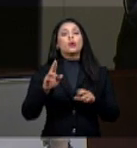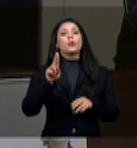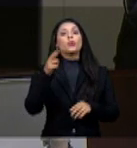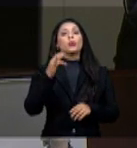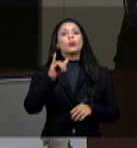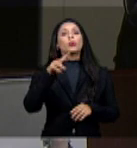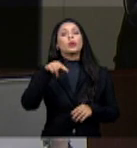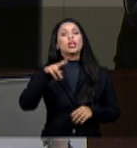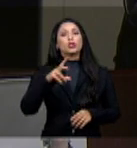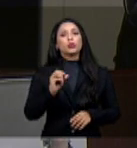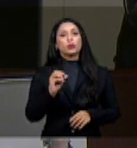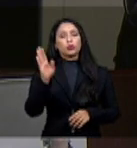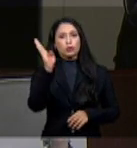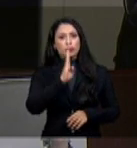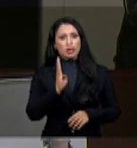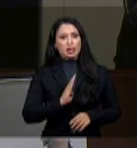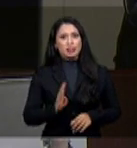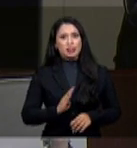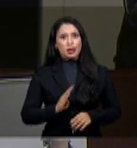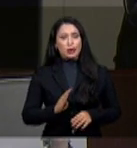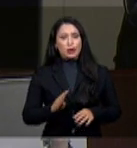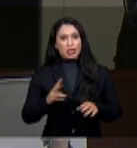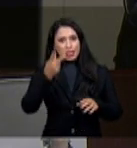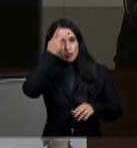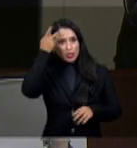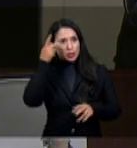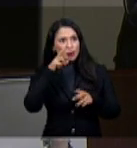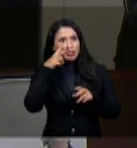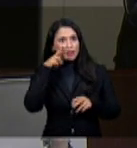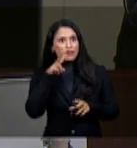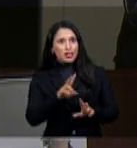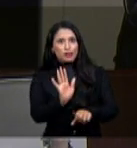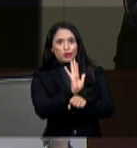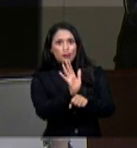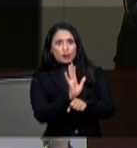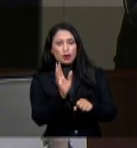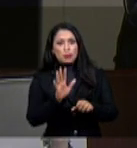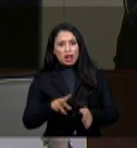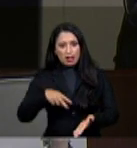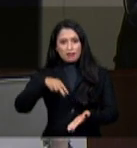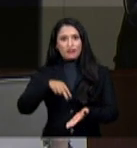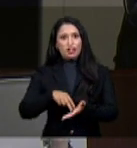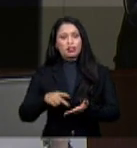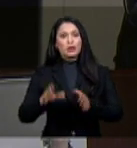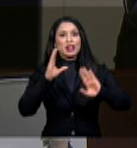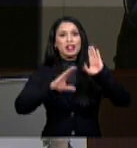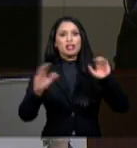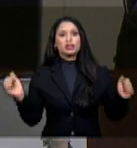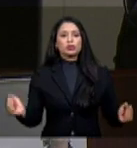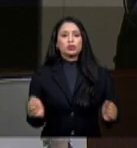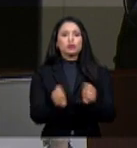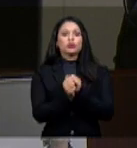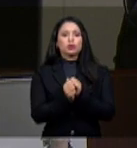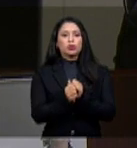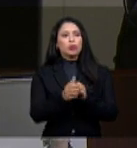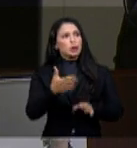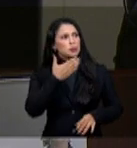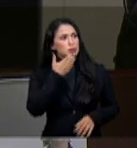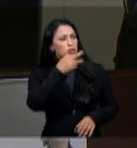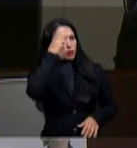paz. Nossos símbolos nacionais podem estar de novo sequestrados, mas sempre dirão respeito a cada um de